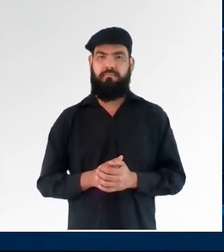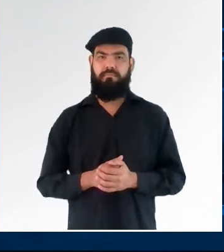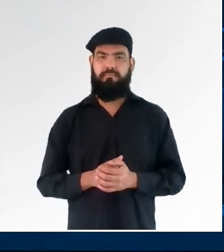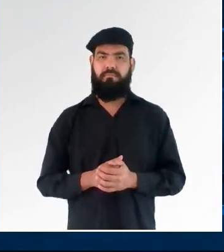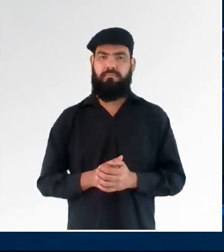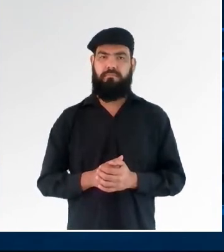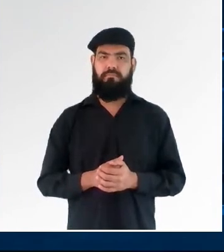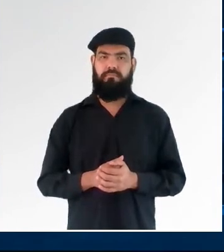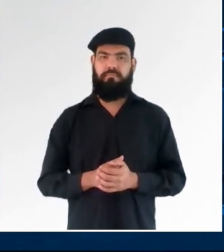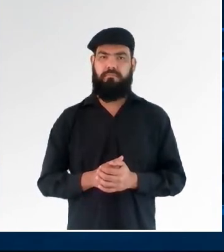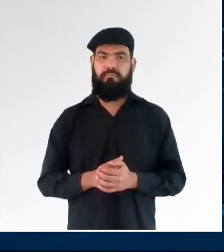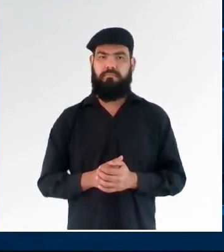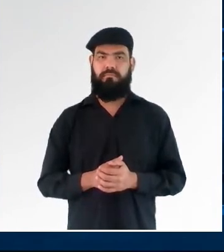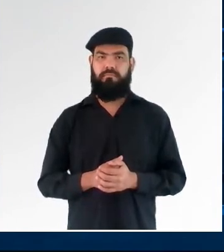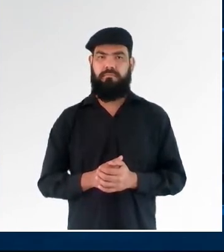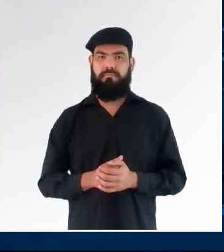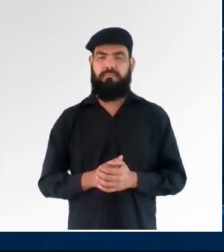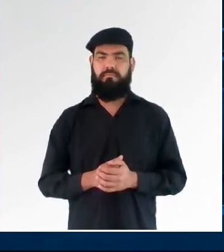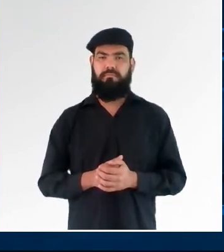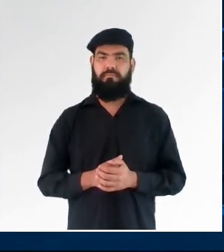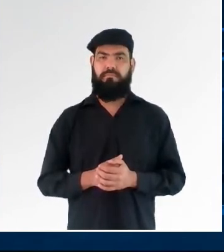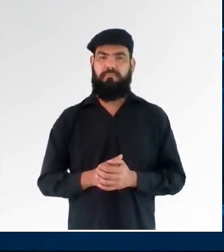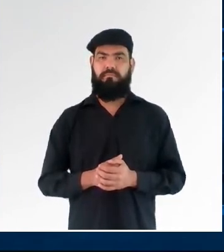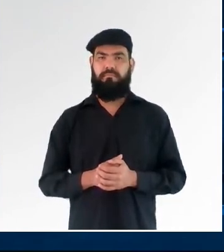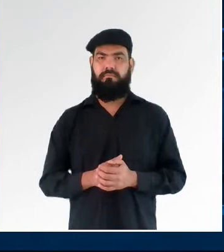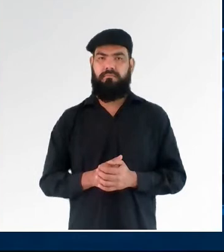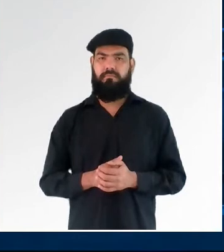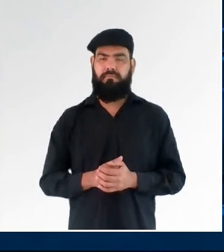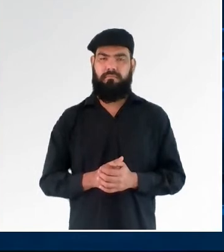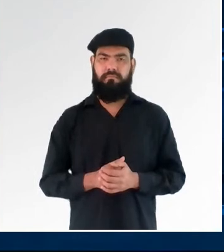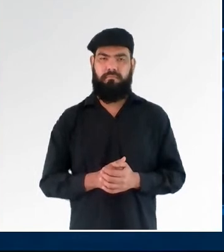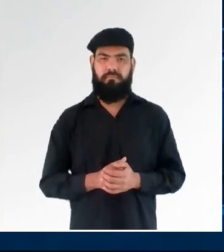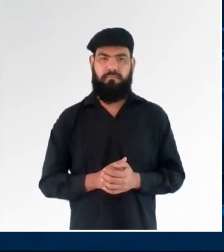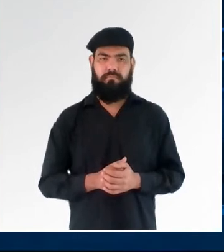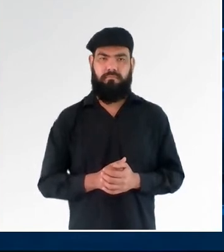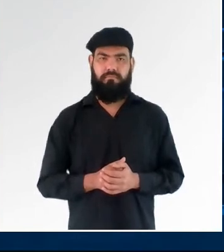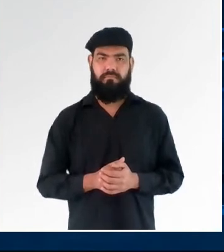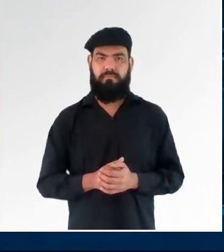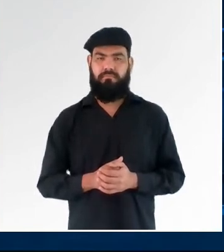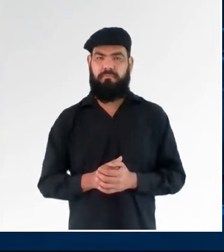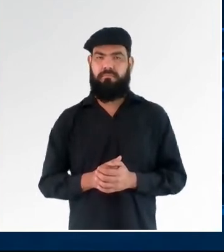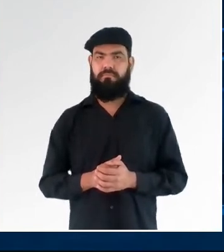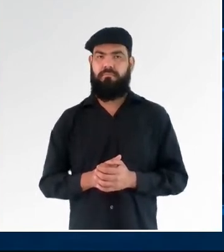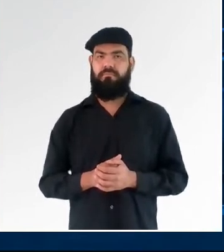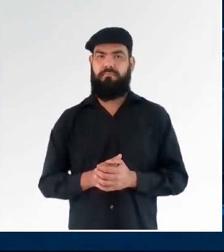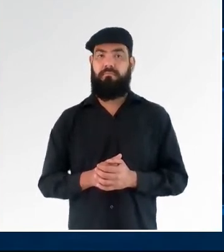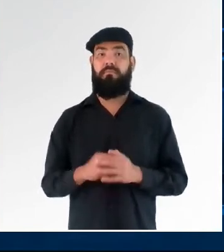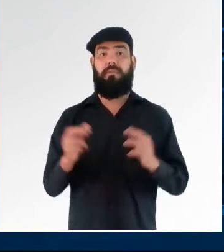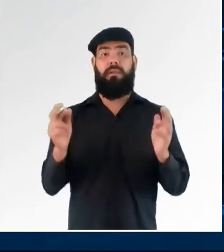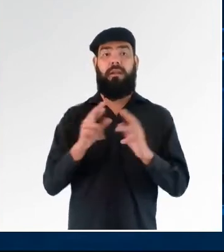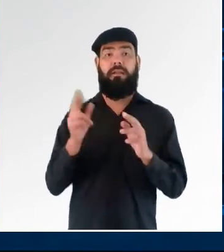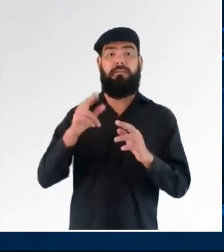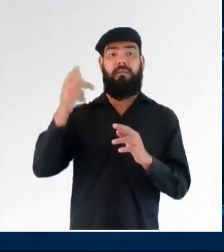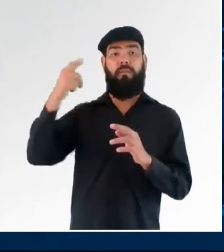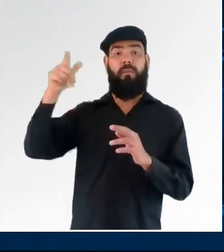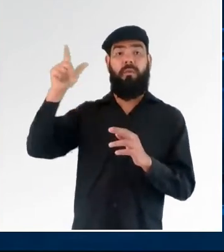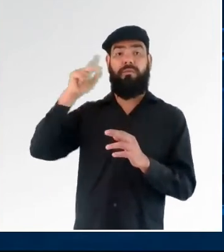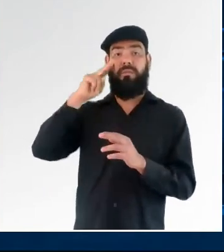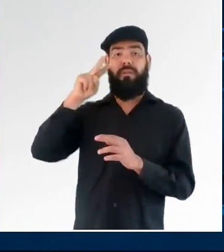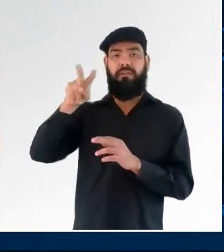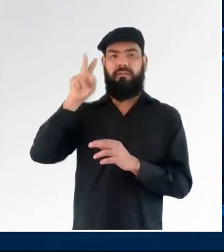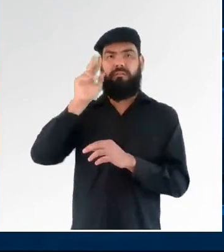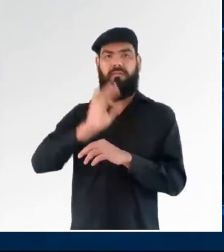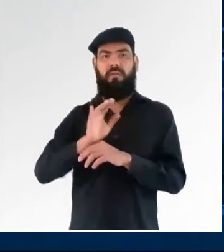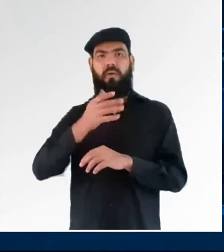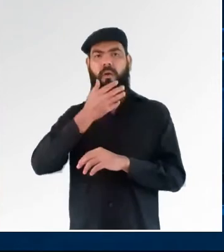monstros e batalhas embaixo d'água, épico como o Homem de Aço, já relaciona com outras obras, olha só, que é o Homem de Aço, que é o